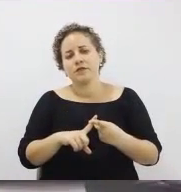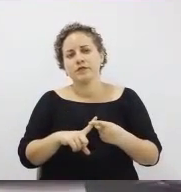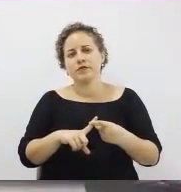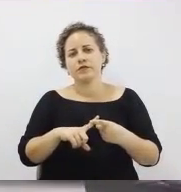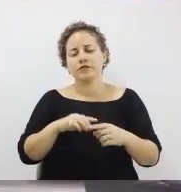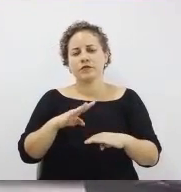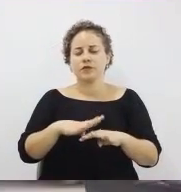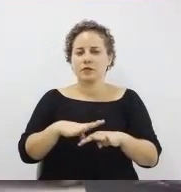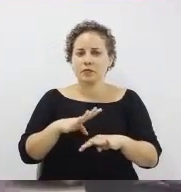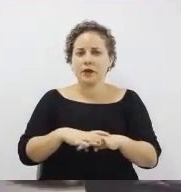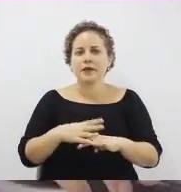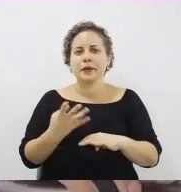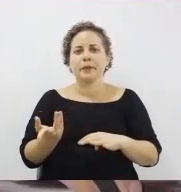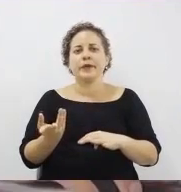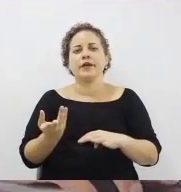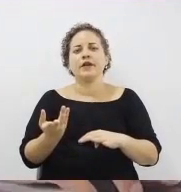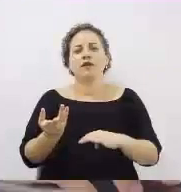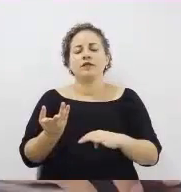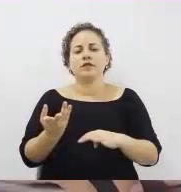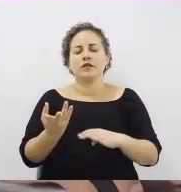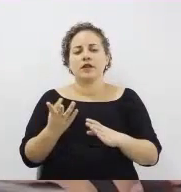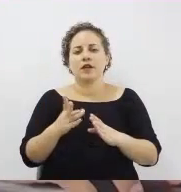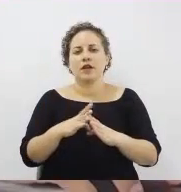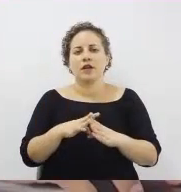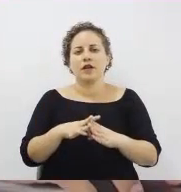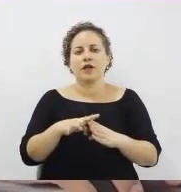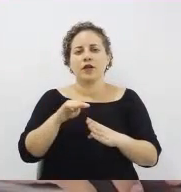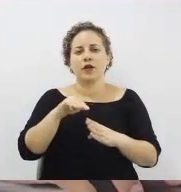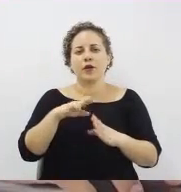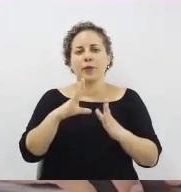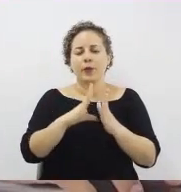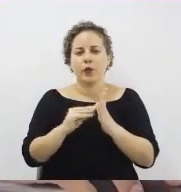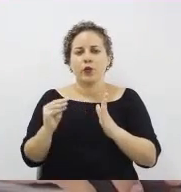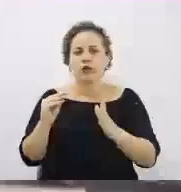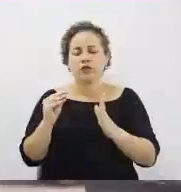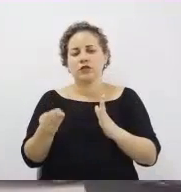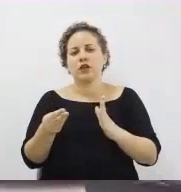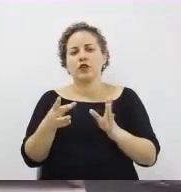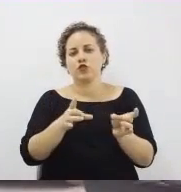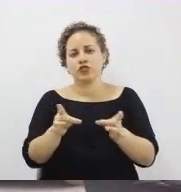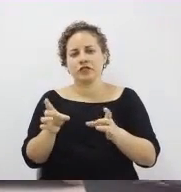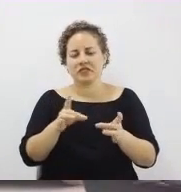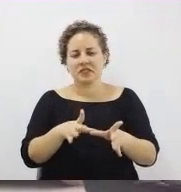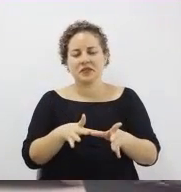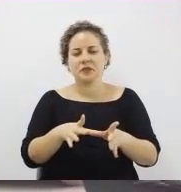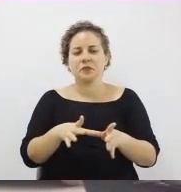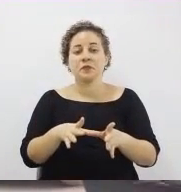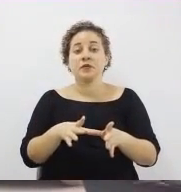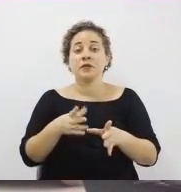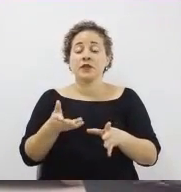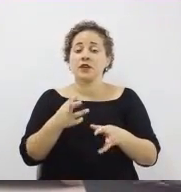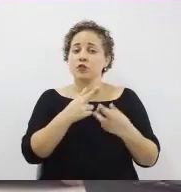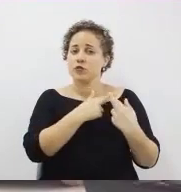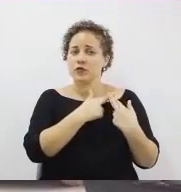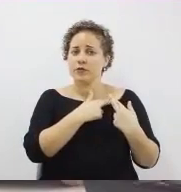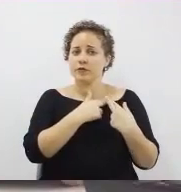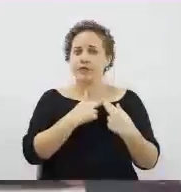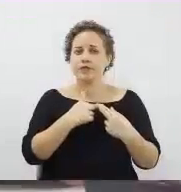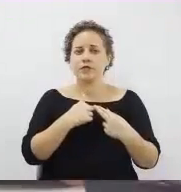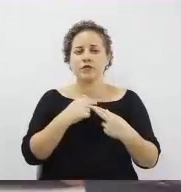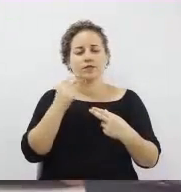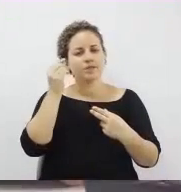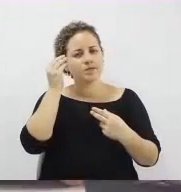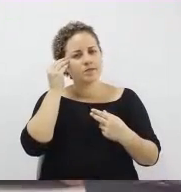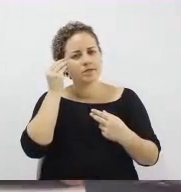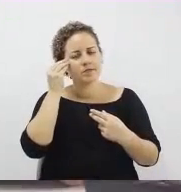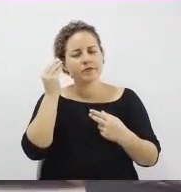modelos matemáticos no caso da utilização de técnicas quantitativas de previsão de vendas. A responsabilidade de fazer a previsão de